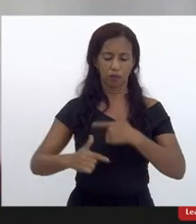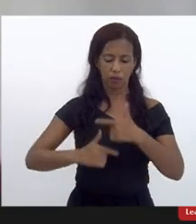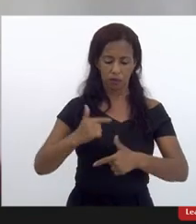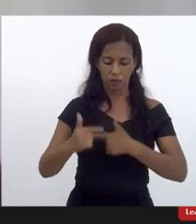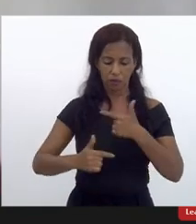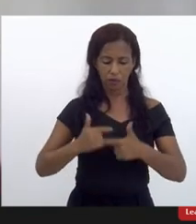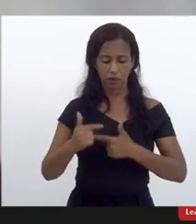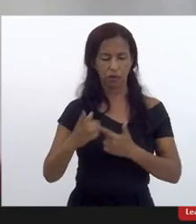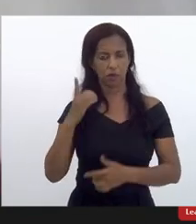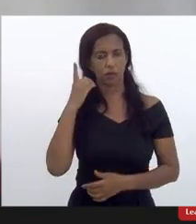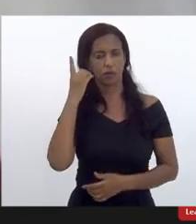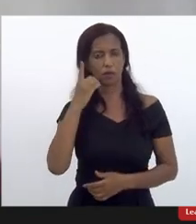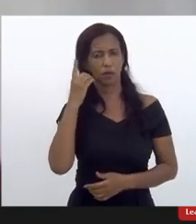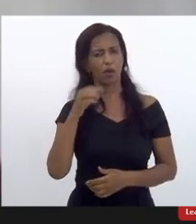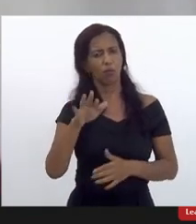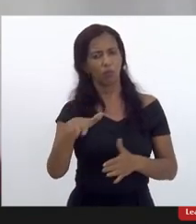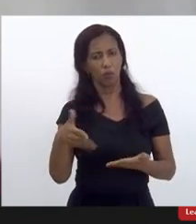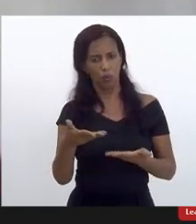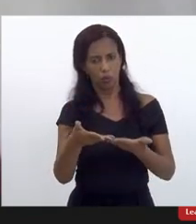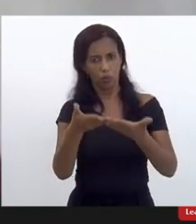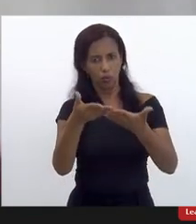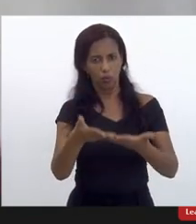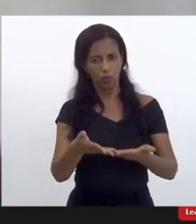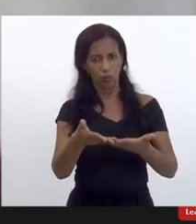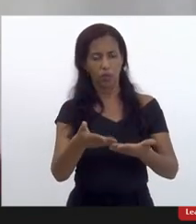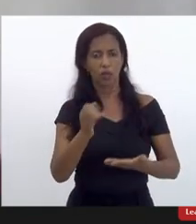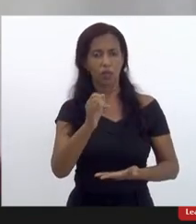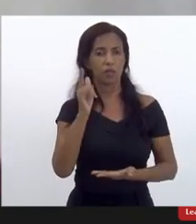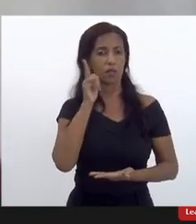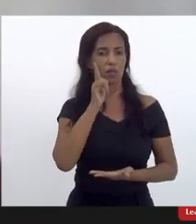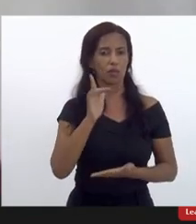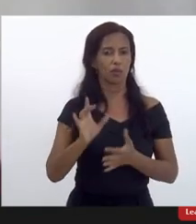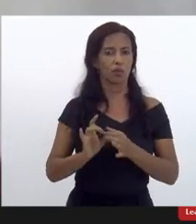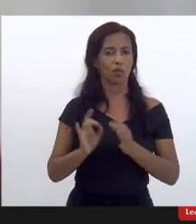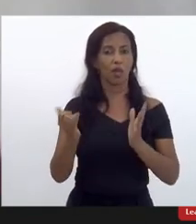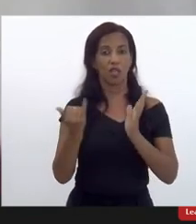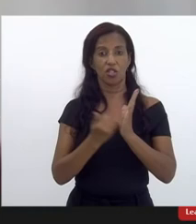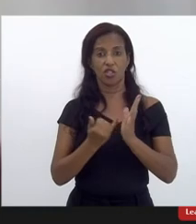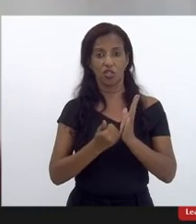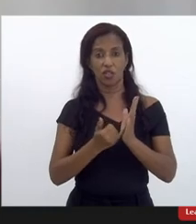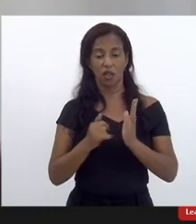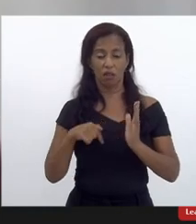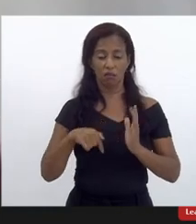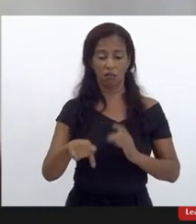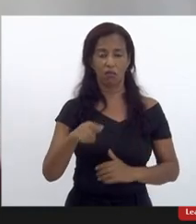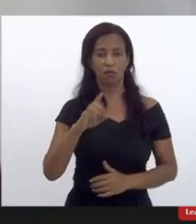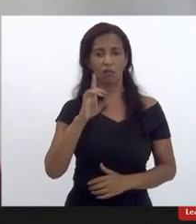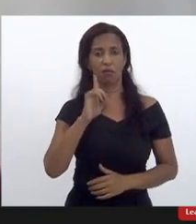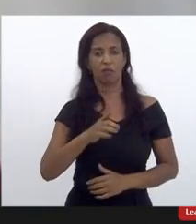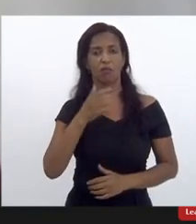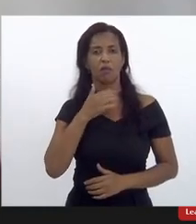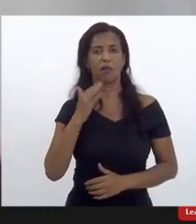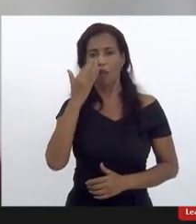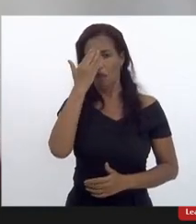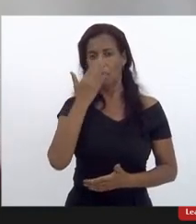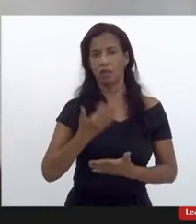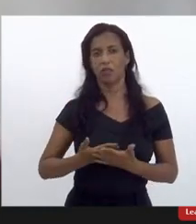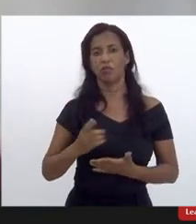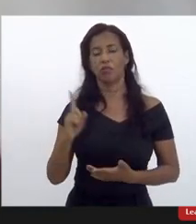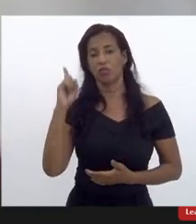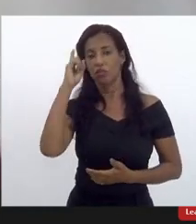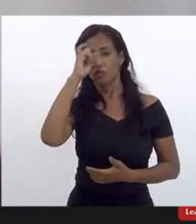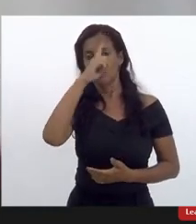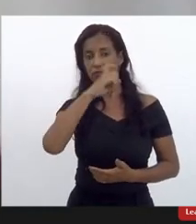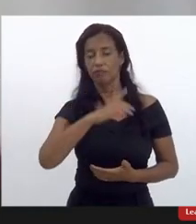deputado, colocou muito bem, né? Se a gente conseguir soltar esse edital até o final do ano, acredito que seja